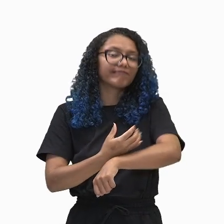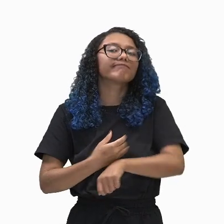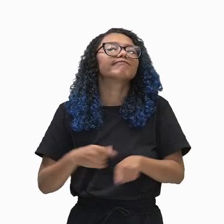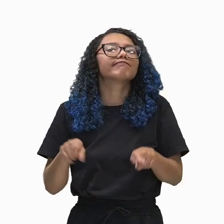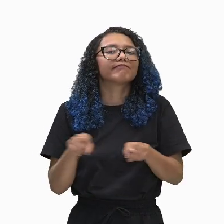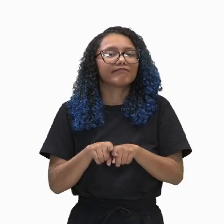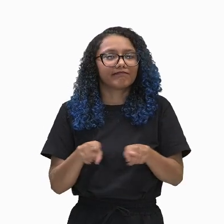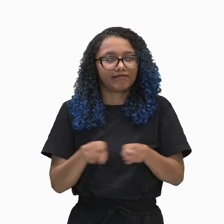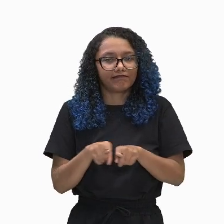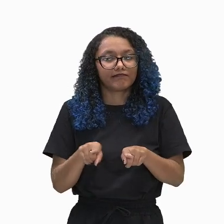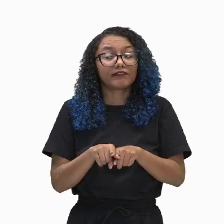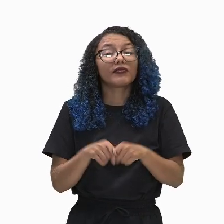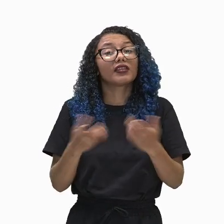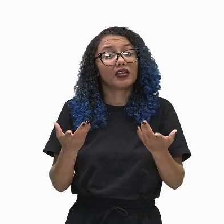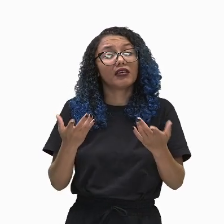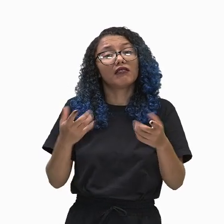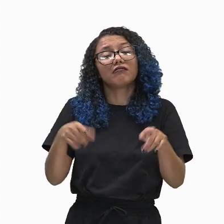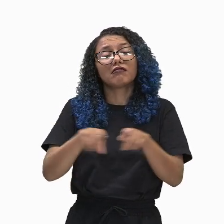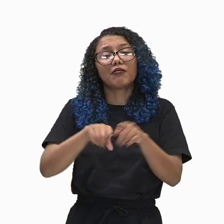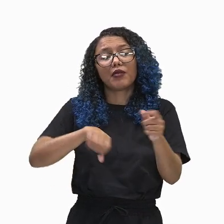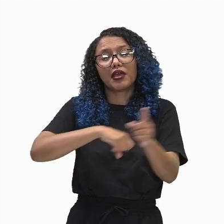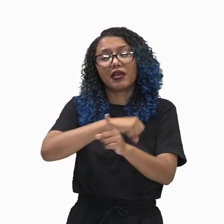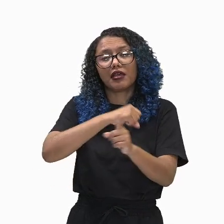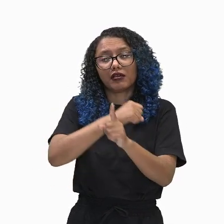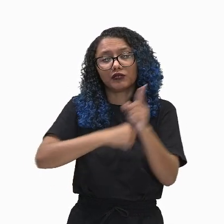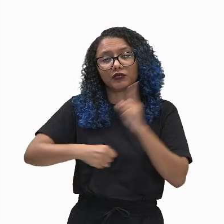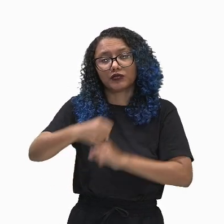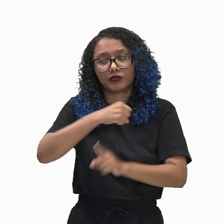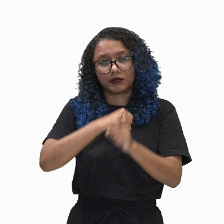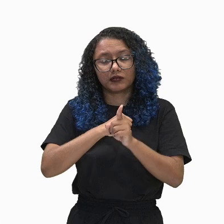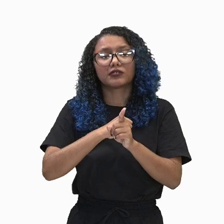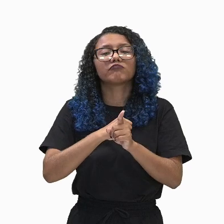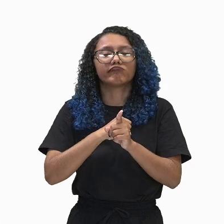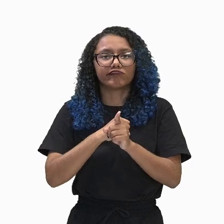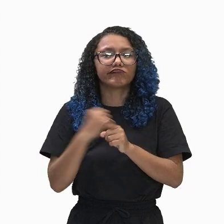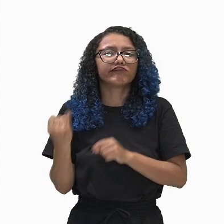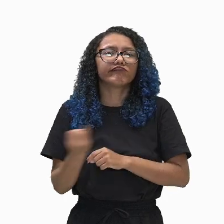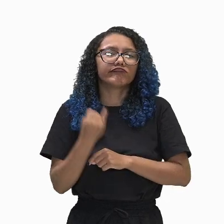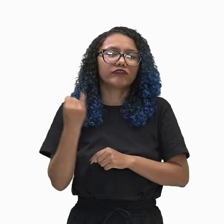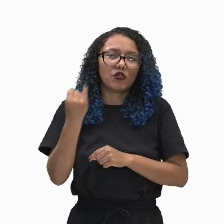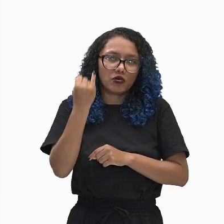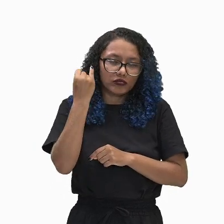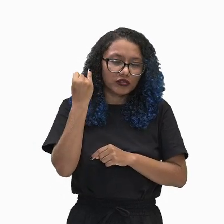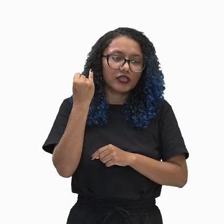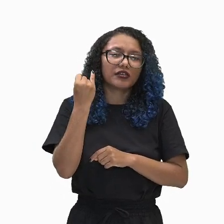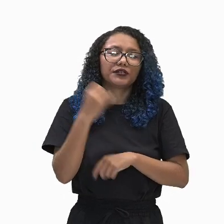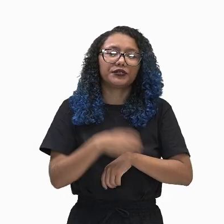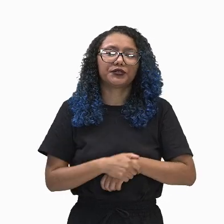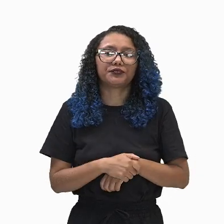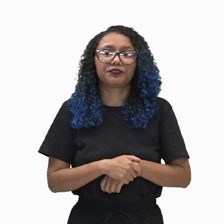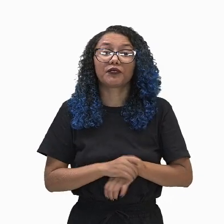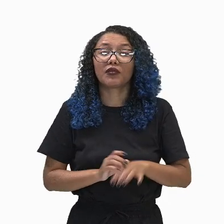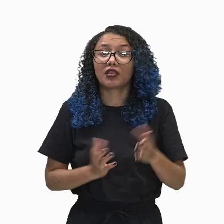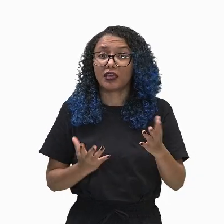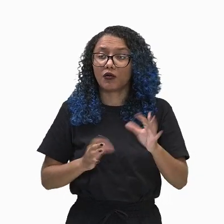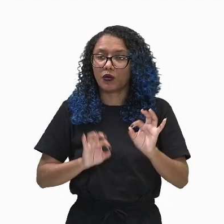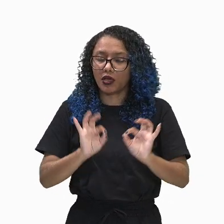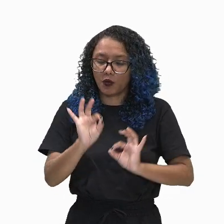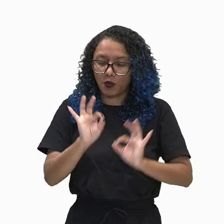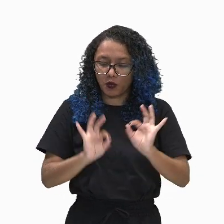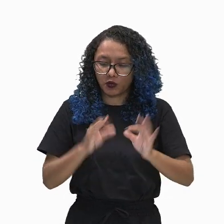e sociais significativas, que preparam o corpo para a